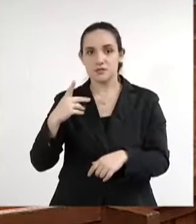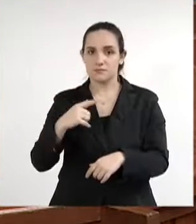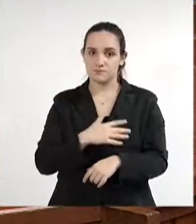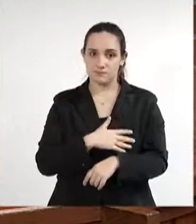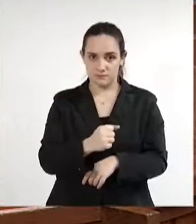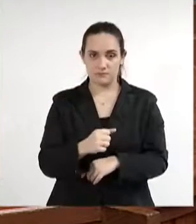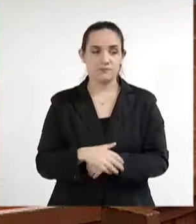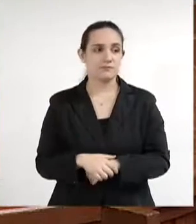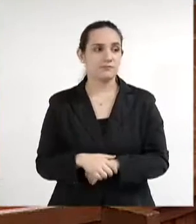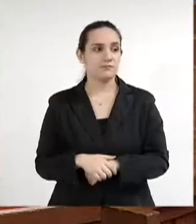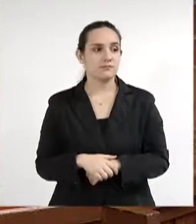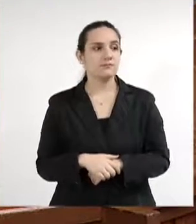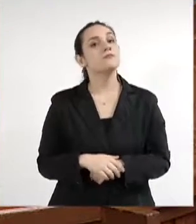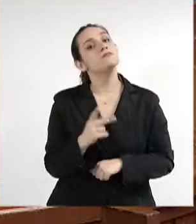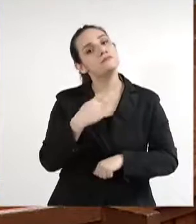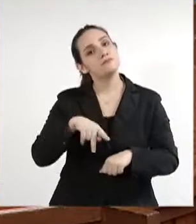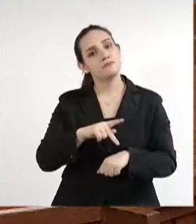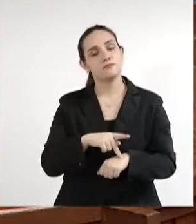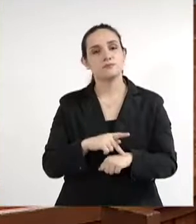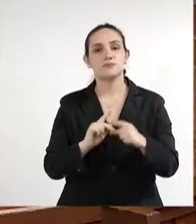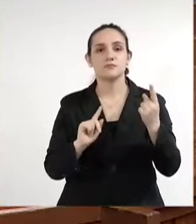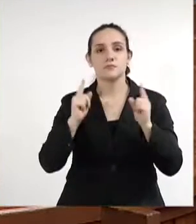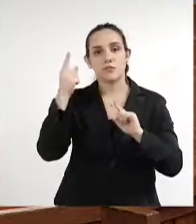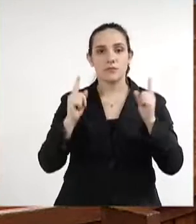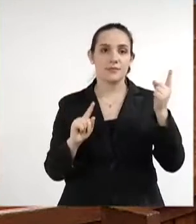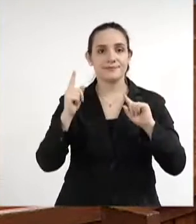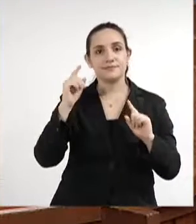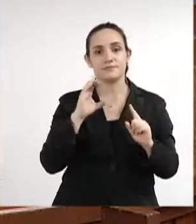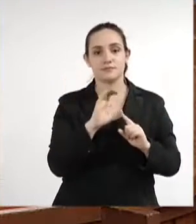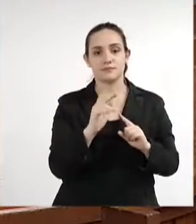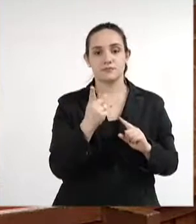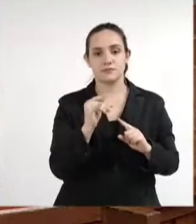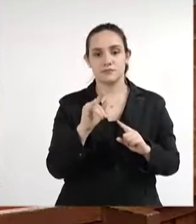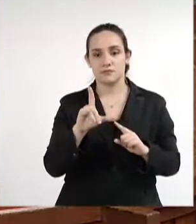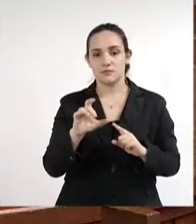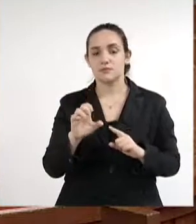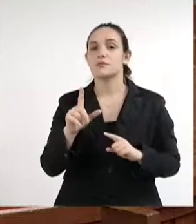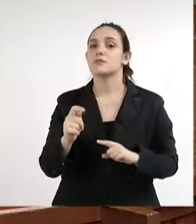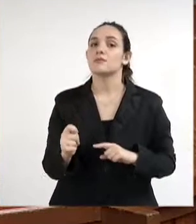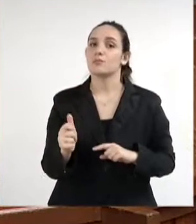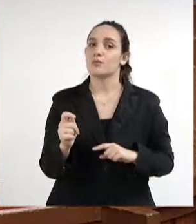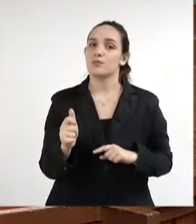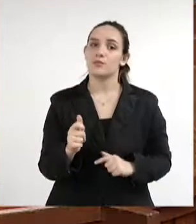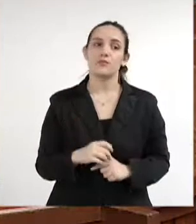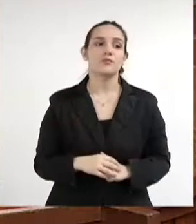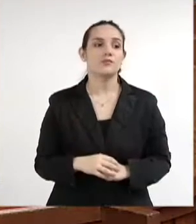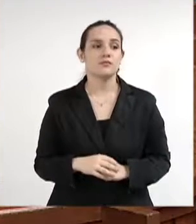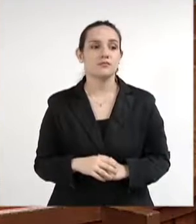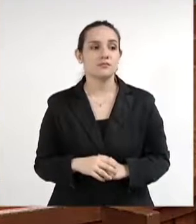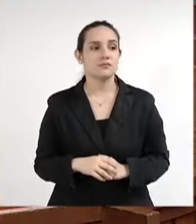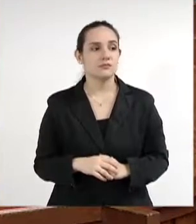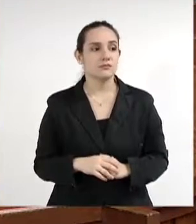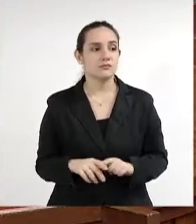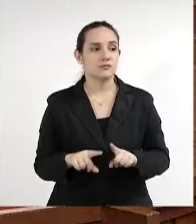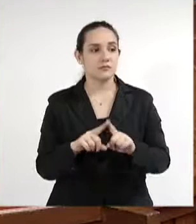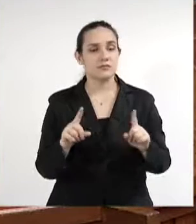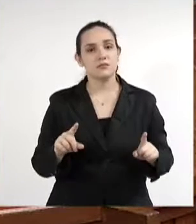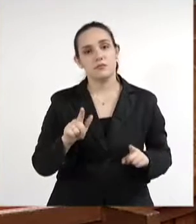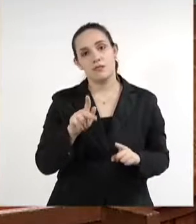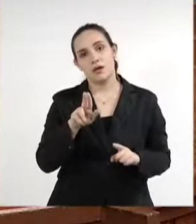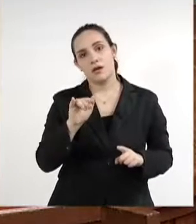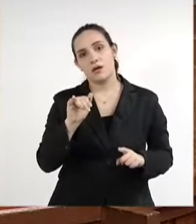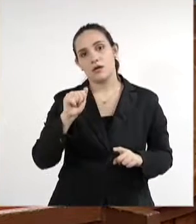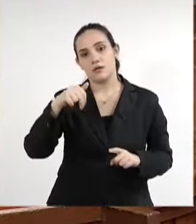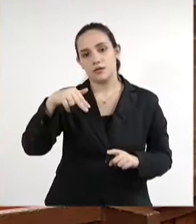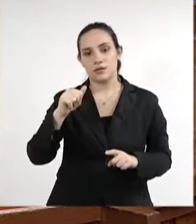O Chile, por exemplo, tem uma taxa das menores do suicídio, mas a Guiana, ou Guiana, como queira,